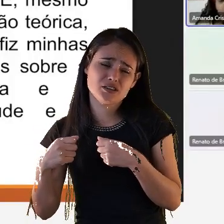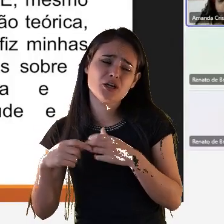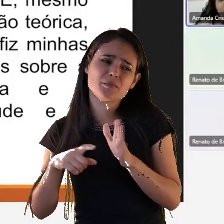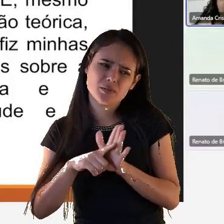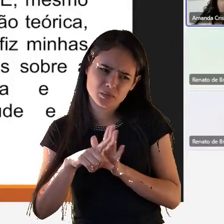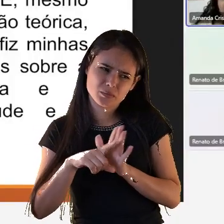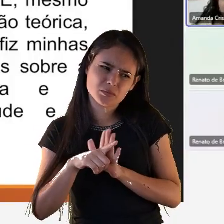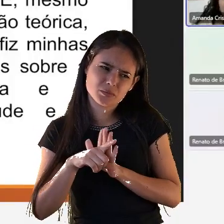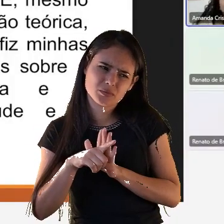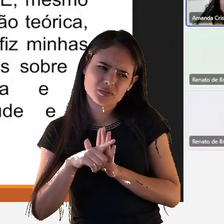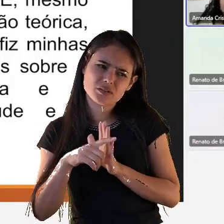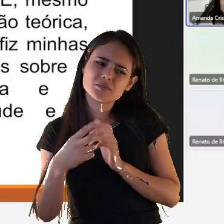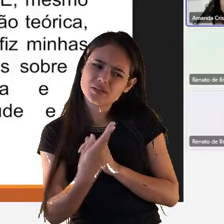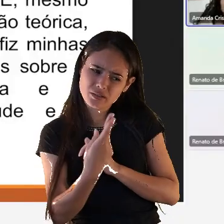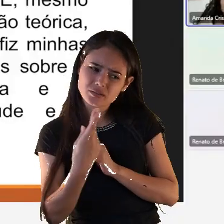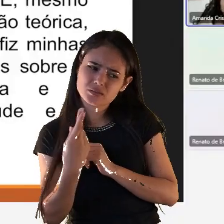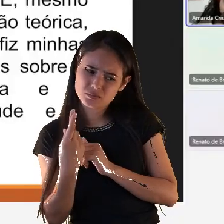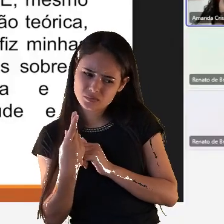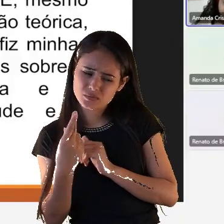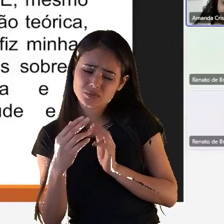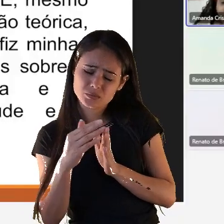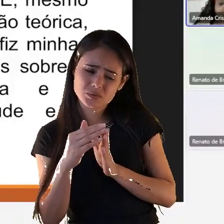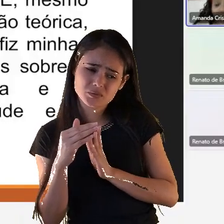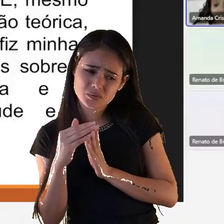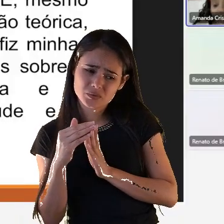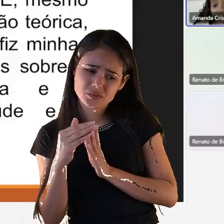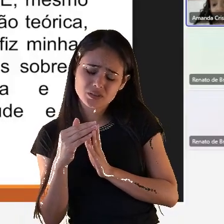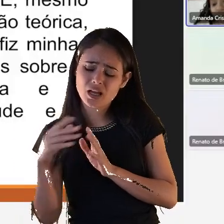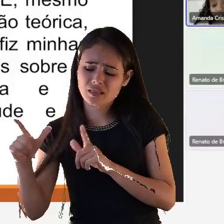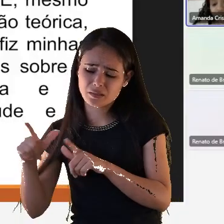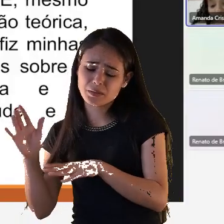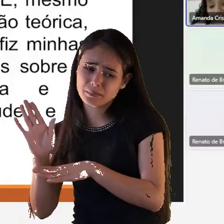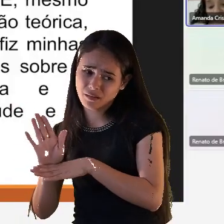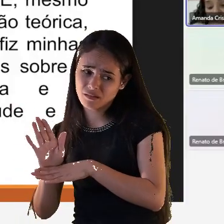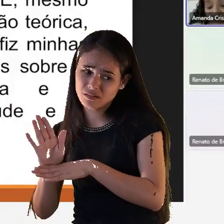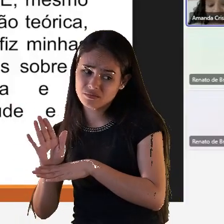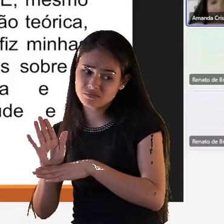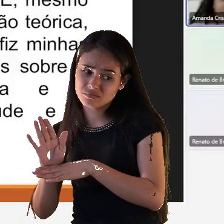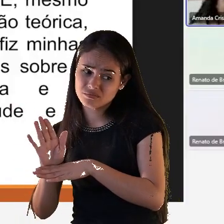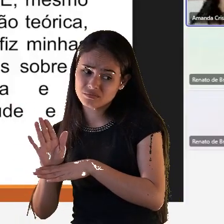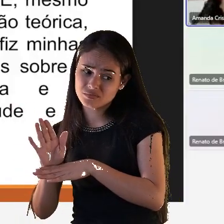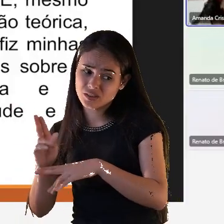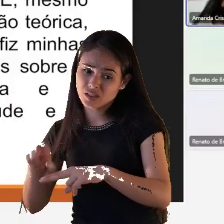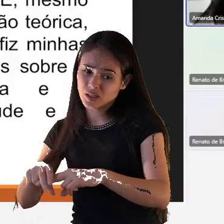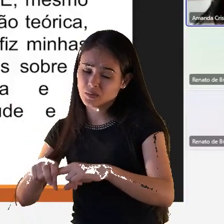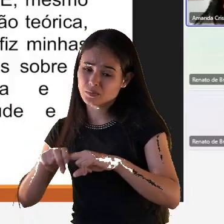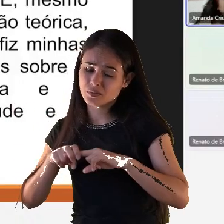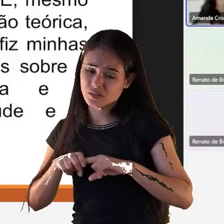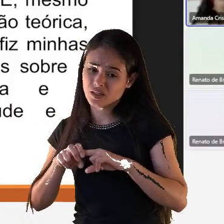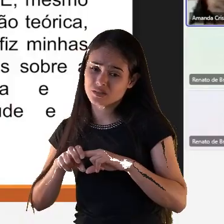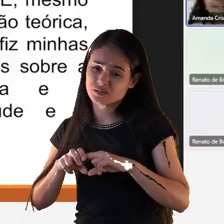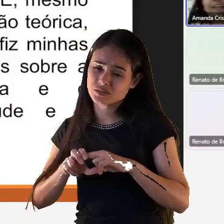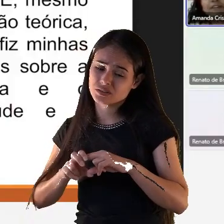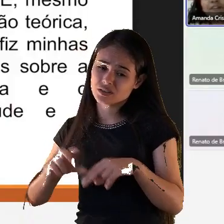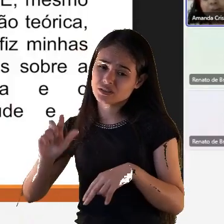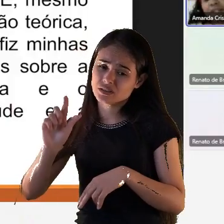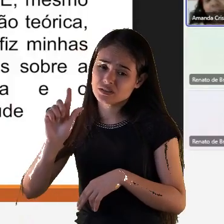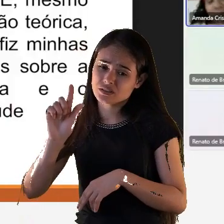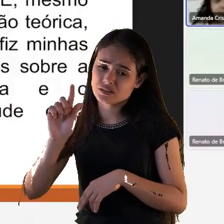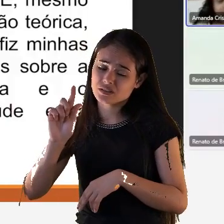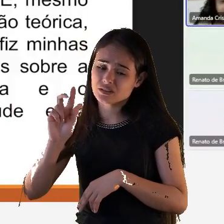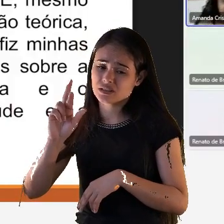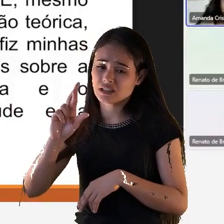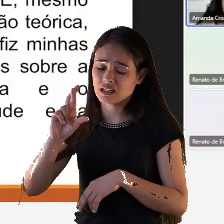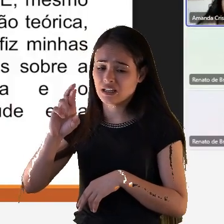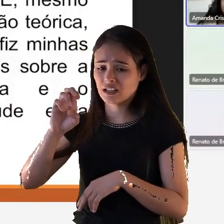eu devo, né, entrar na greve, né? E aí ela me falou assim, se você não entrar na greve, você não precisa